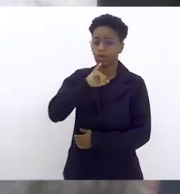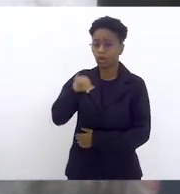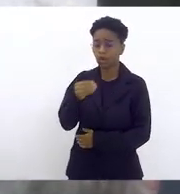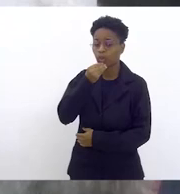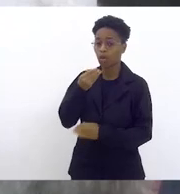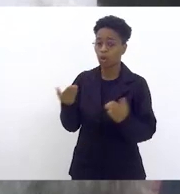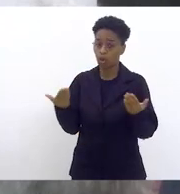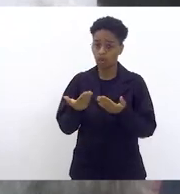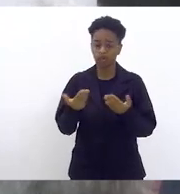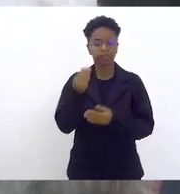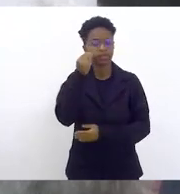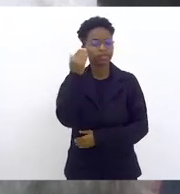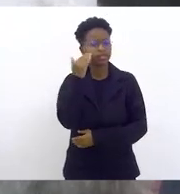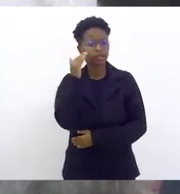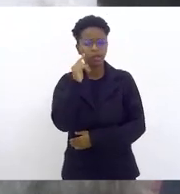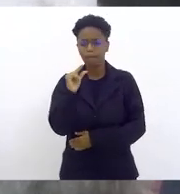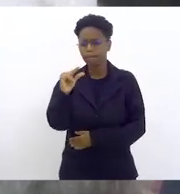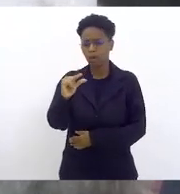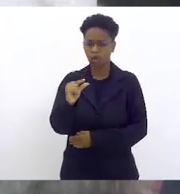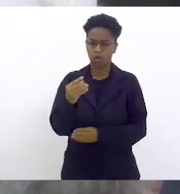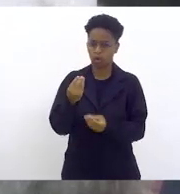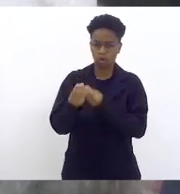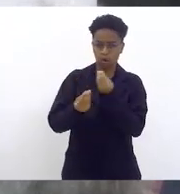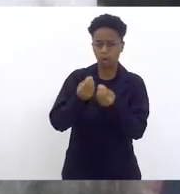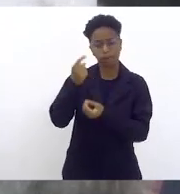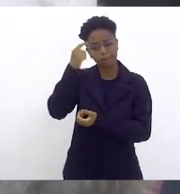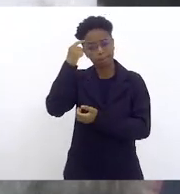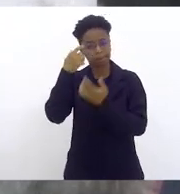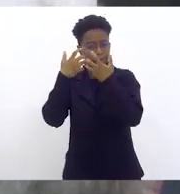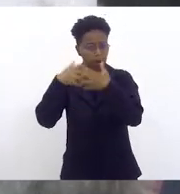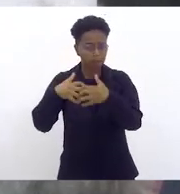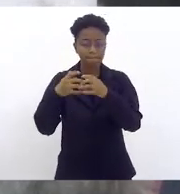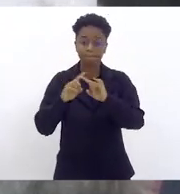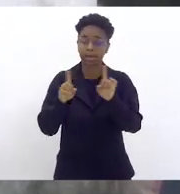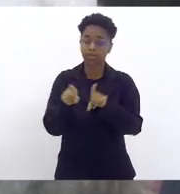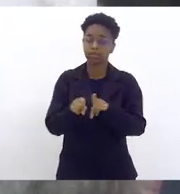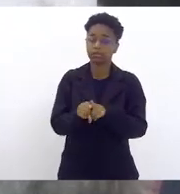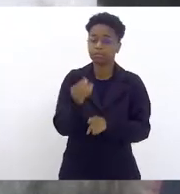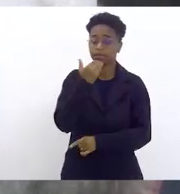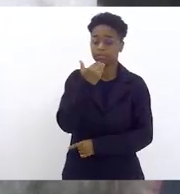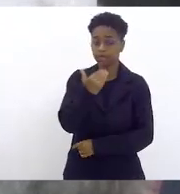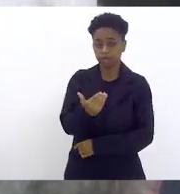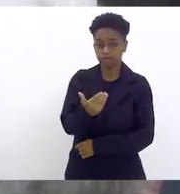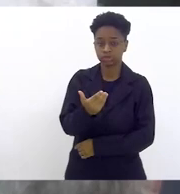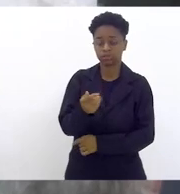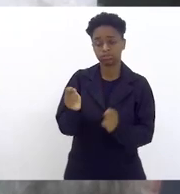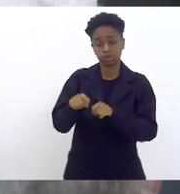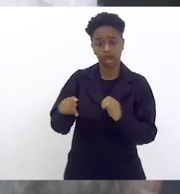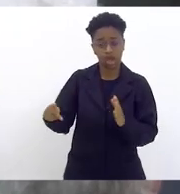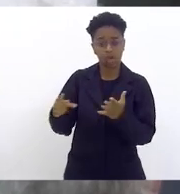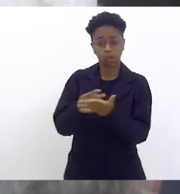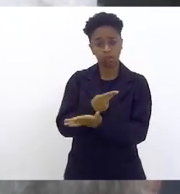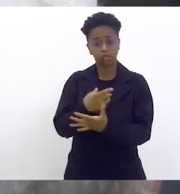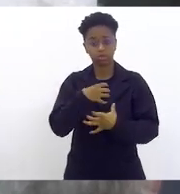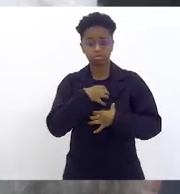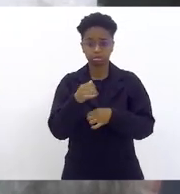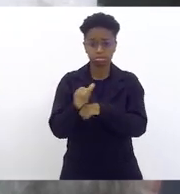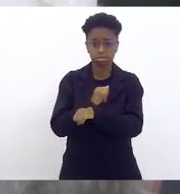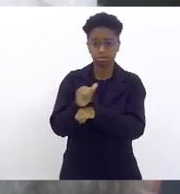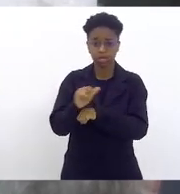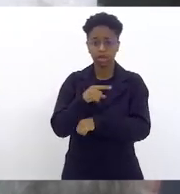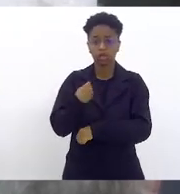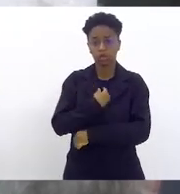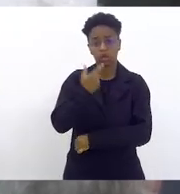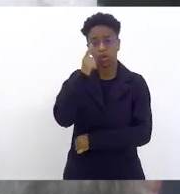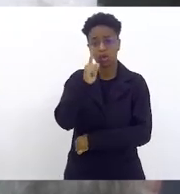aqui hoje é de entender um pouco mais que está sendo pensado hoje mas solicitar aqui isso seja feito também de uma forma que a gente pode possa